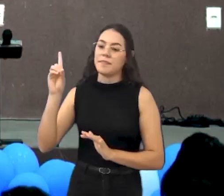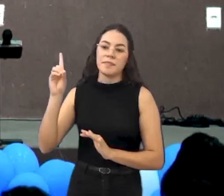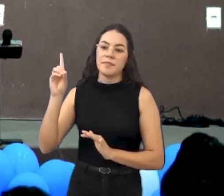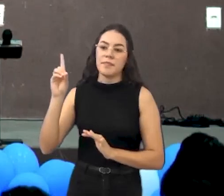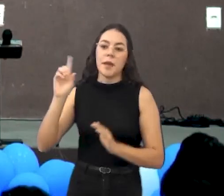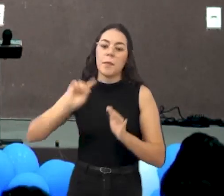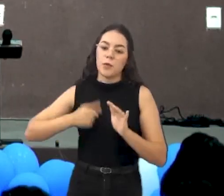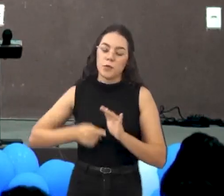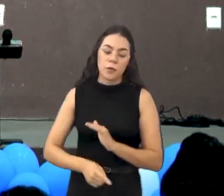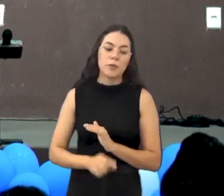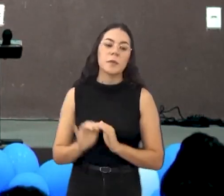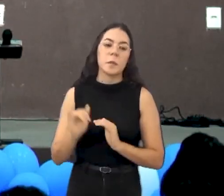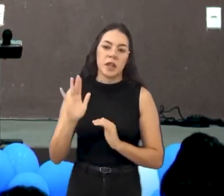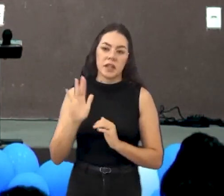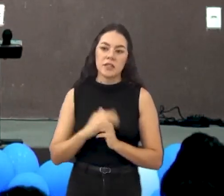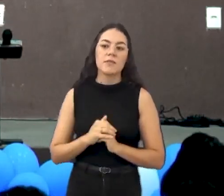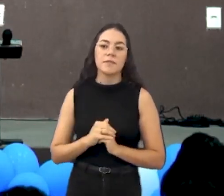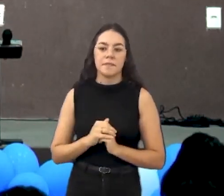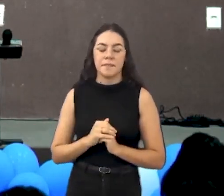mais profundo.